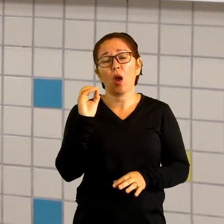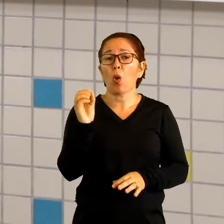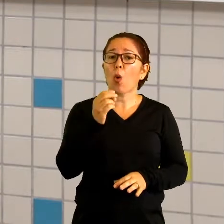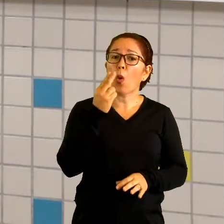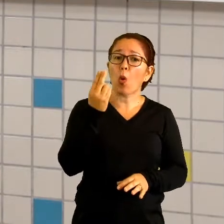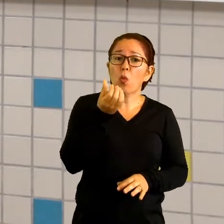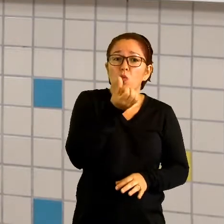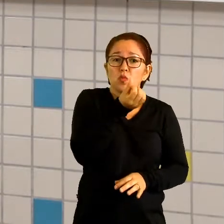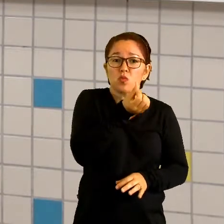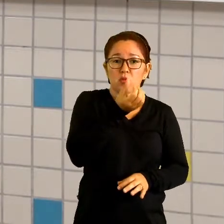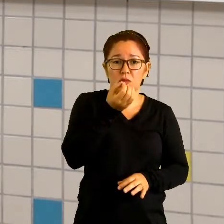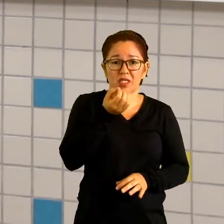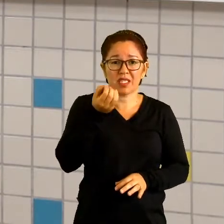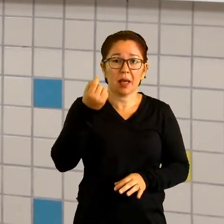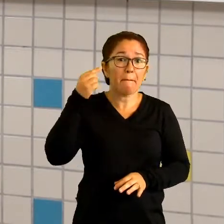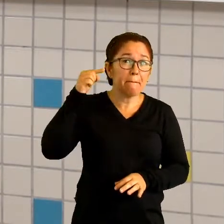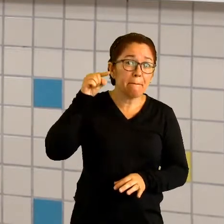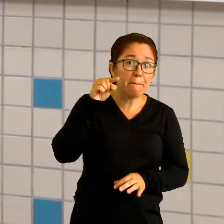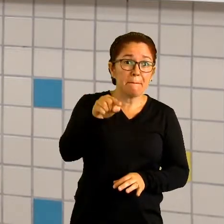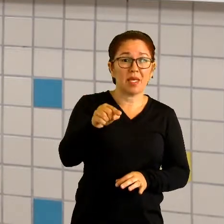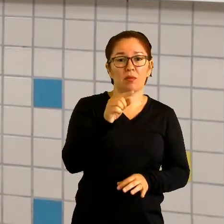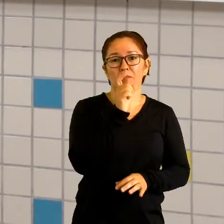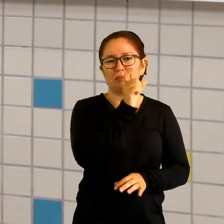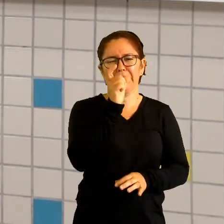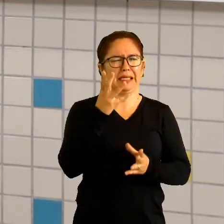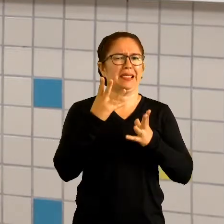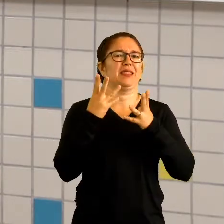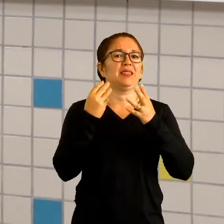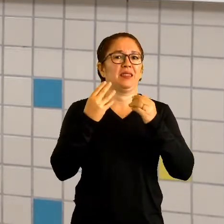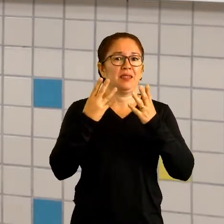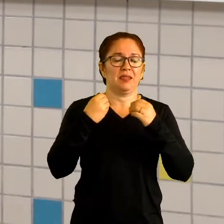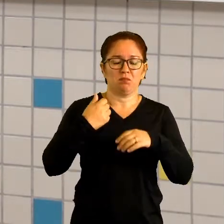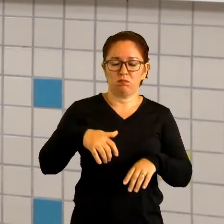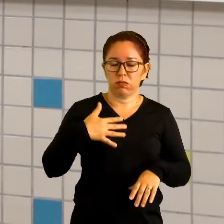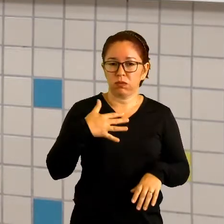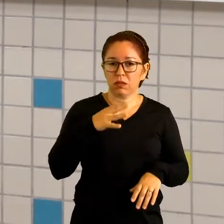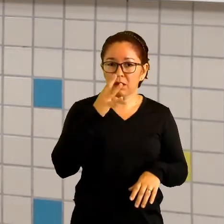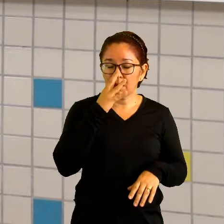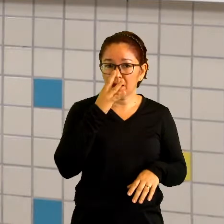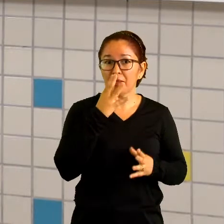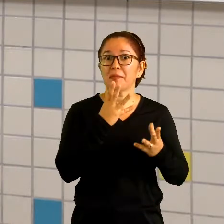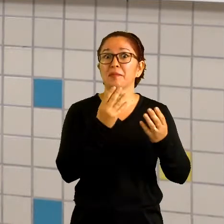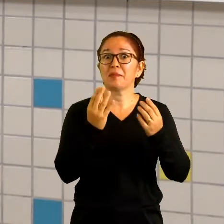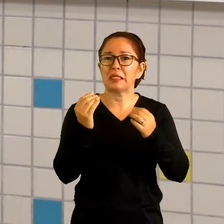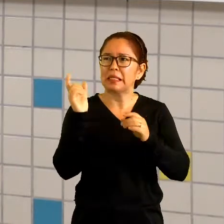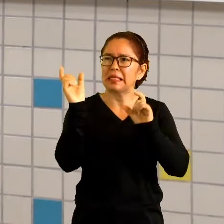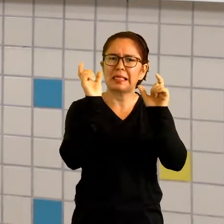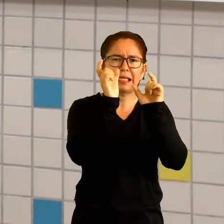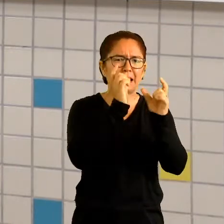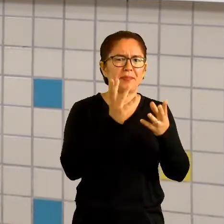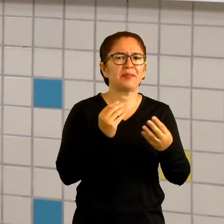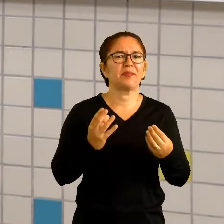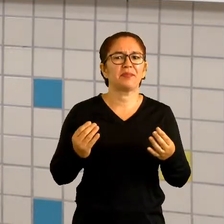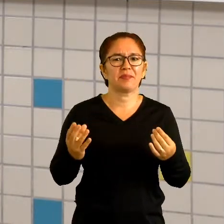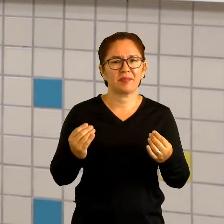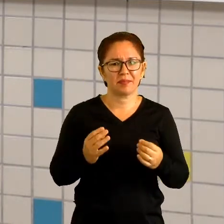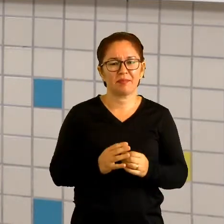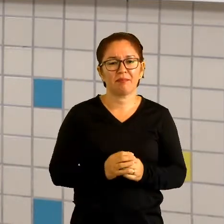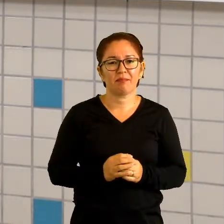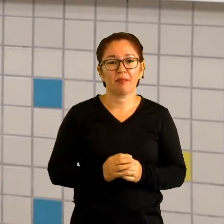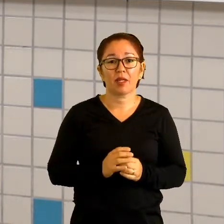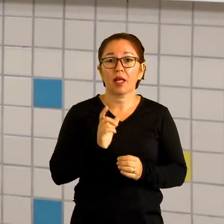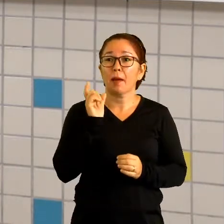palavras. São muitas palavras, né? E cada uma dessas palavras, elas pertencem a